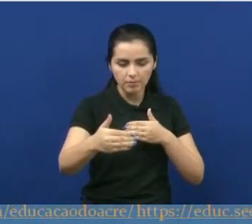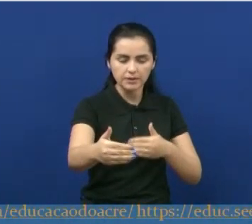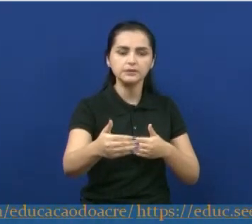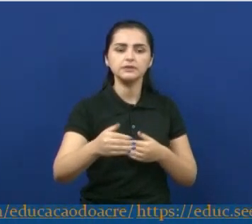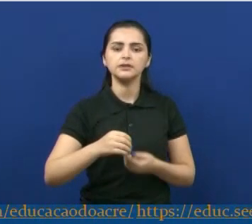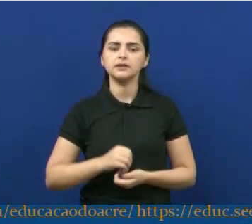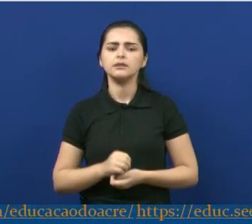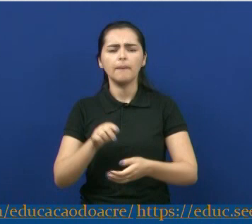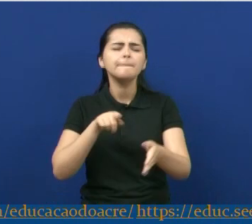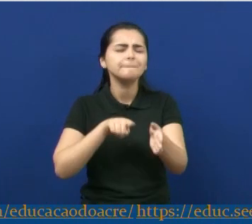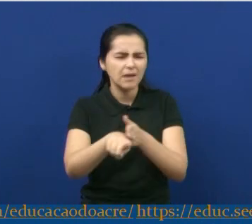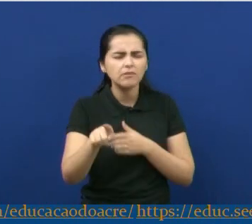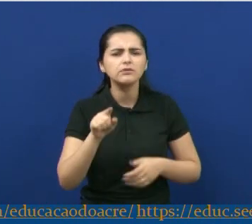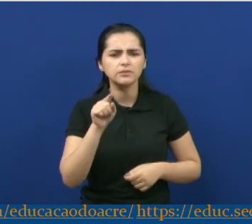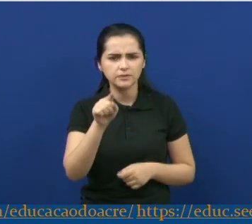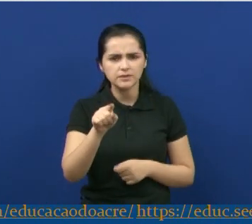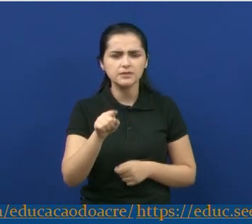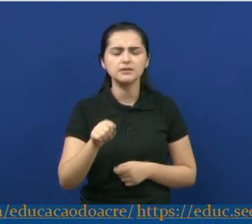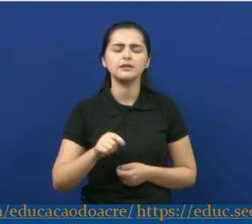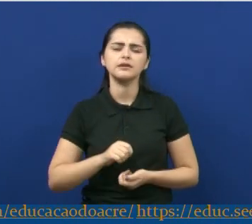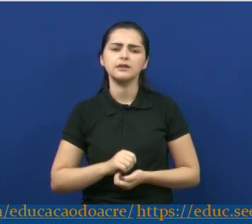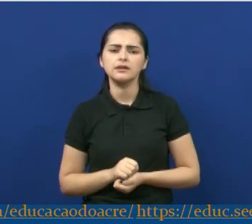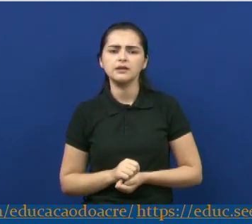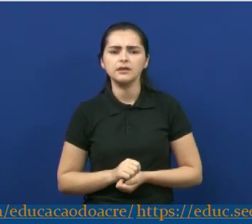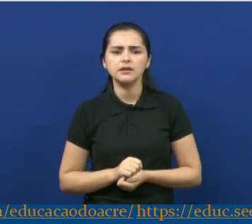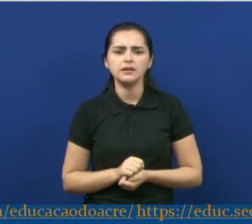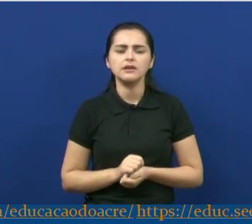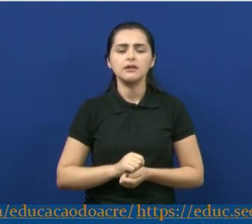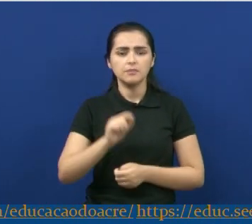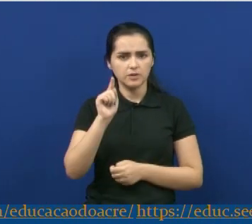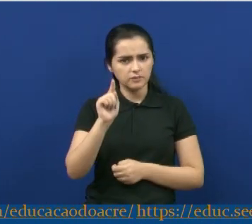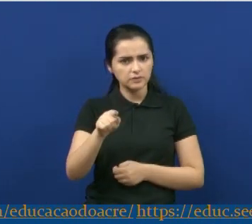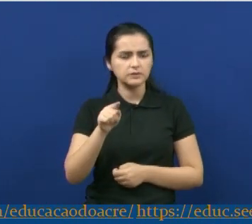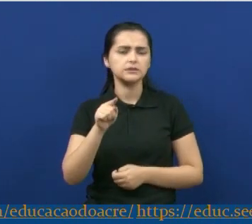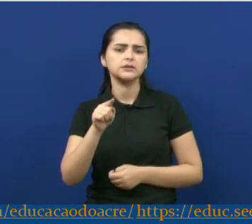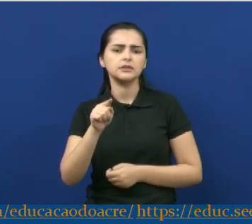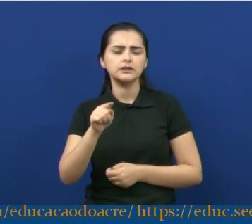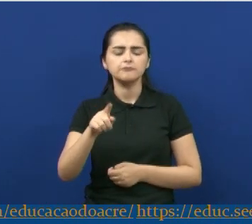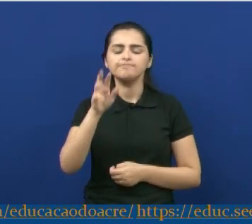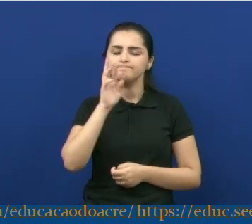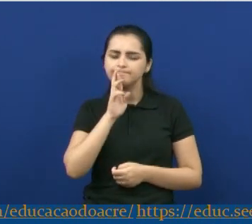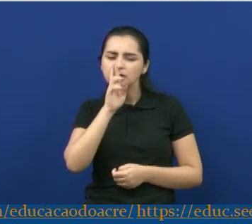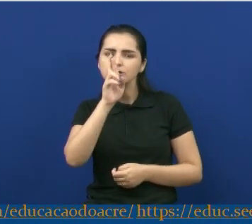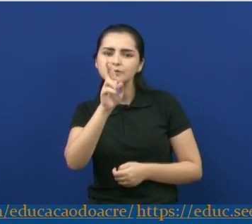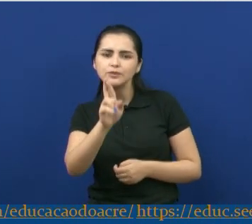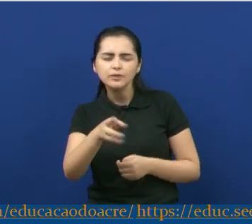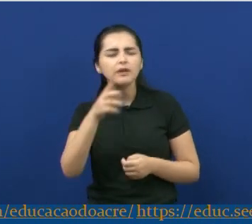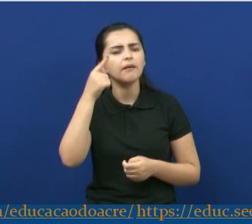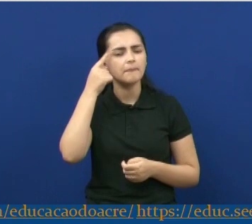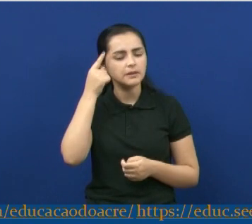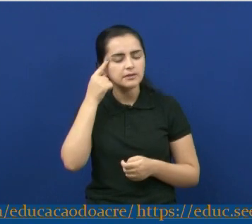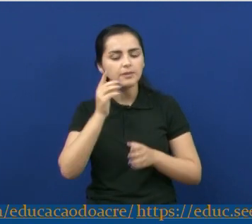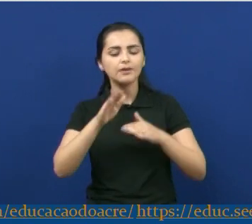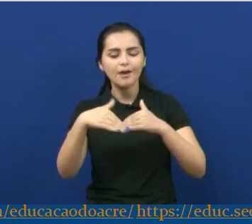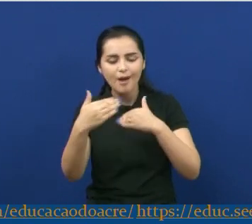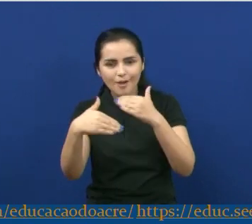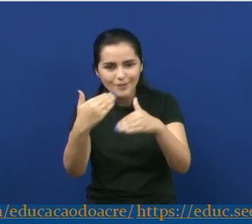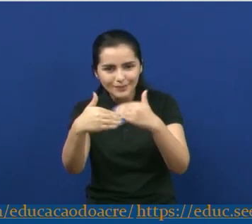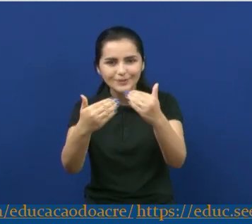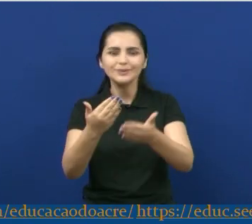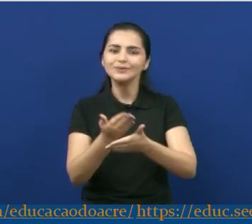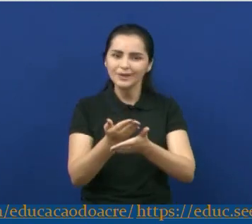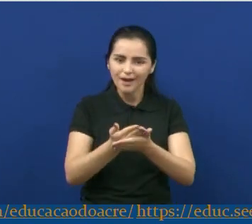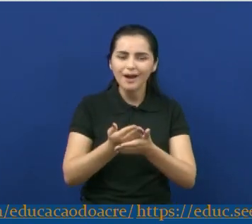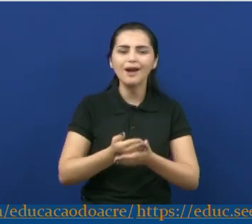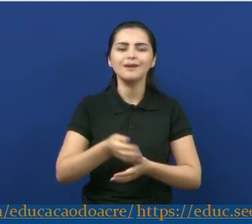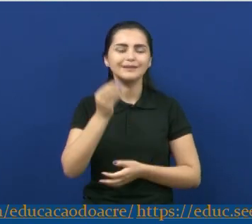eu vou deixar uma pergunta e essa pergunta ela vai servir para que a gente responda ao longo da aula, certo? Então, ao longo da